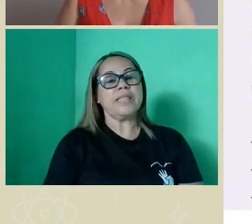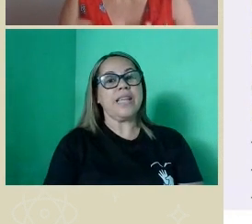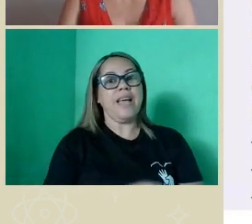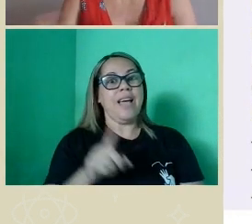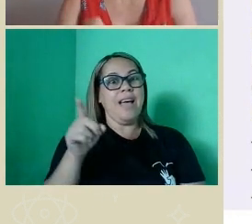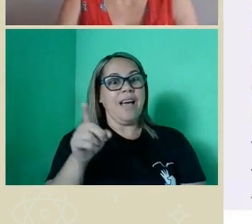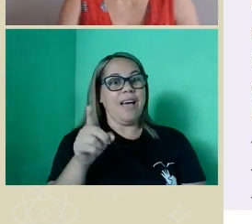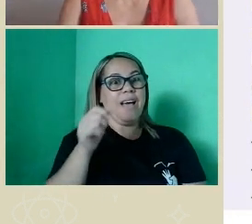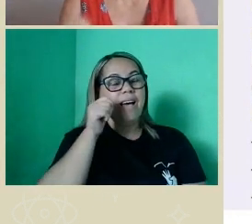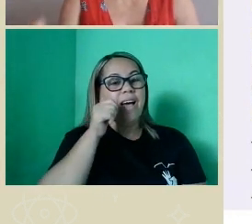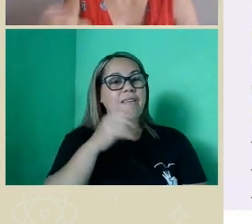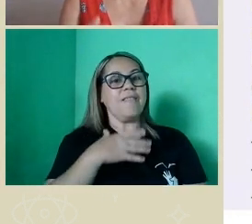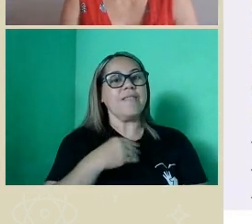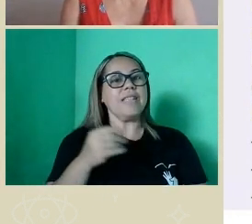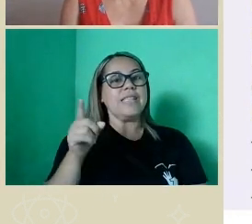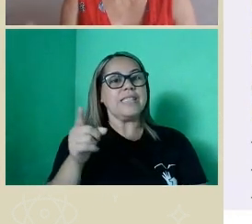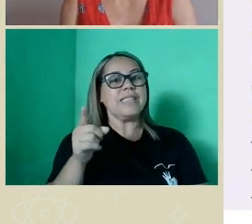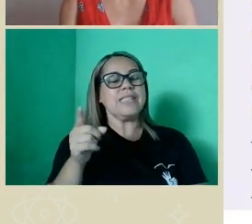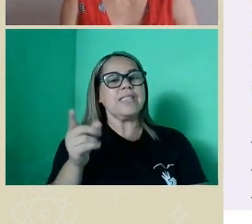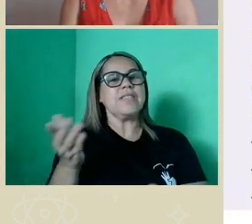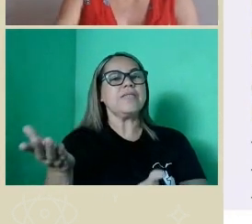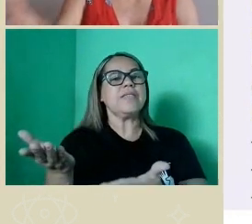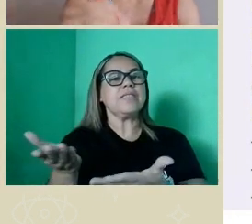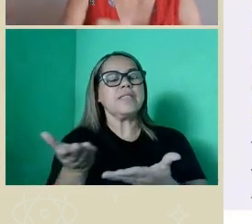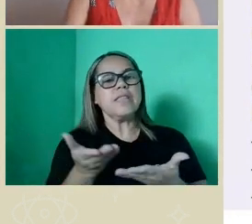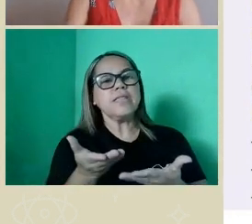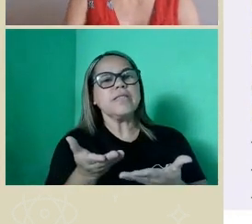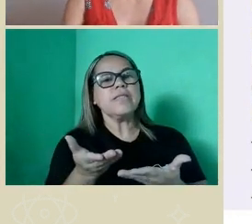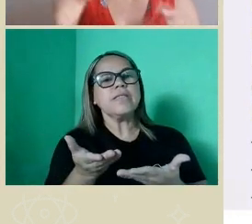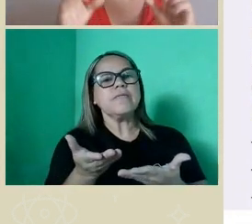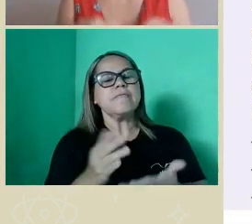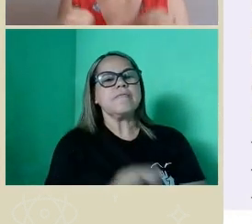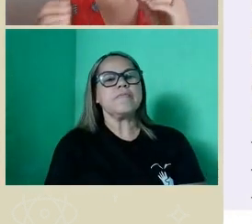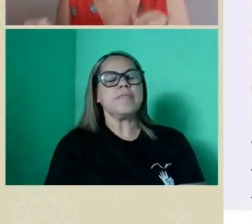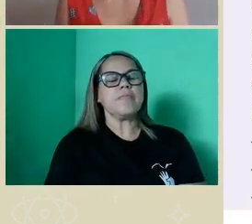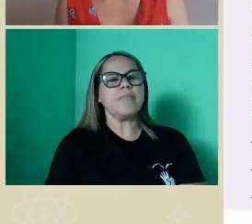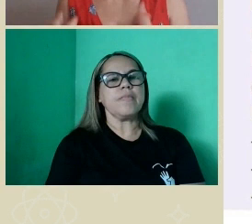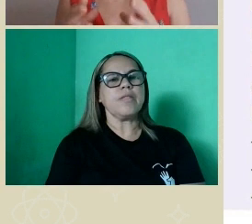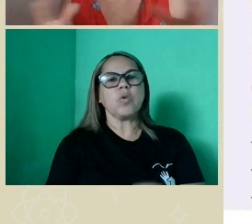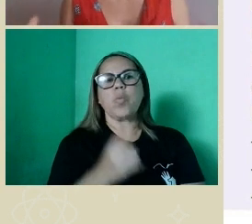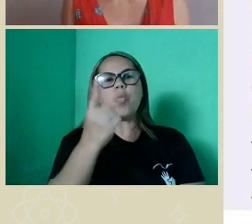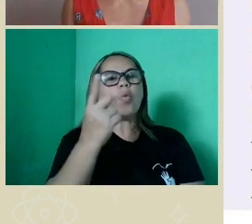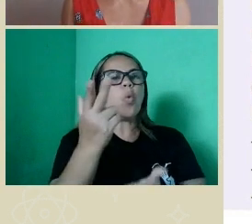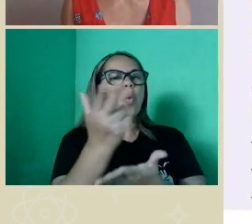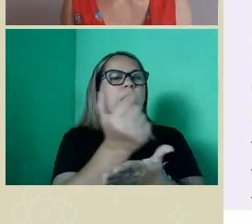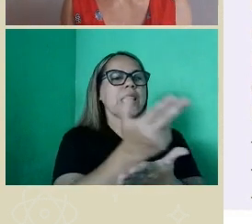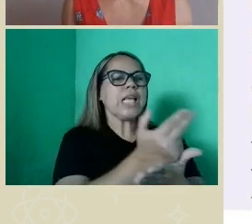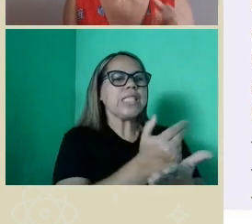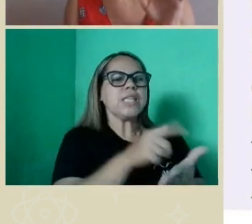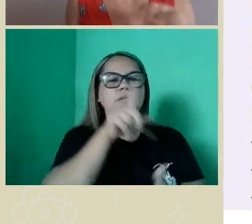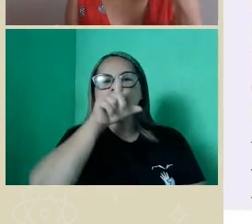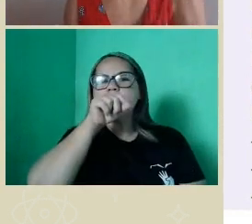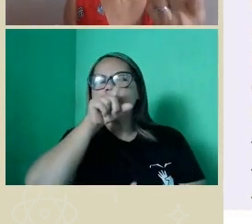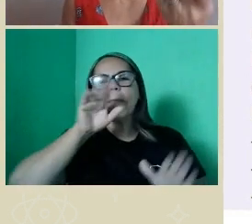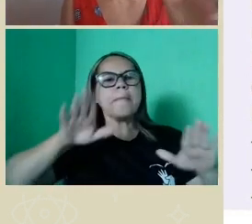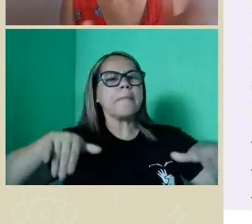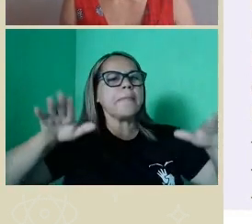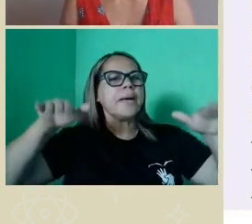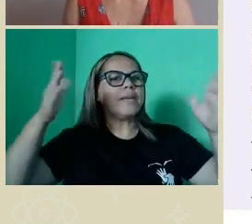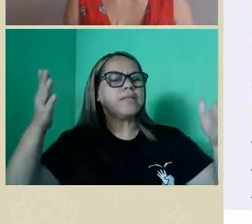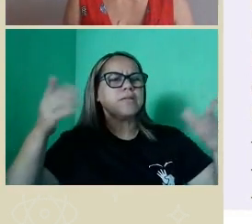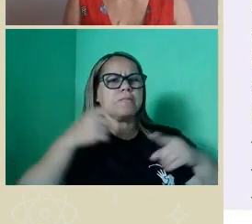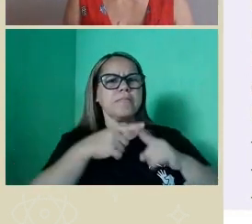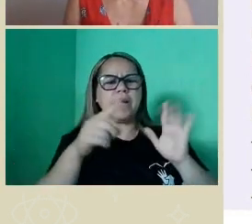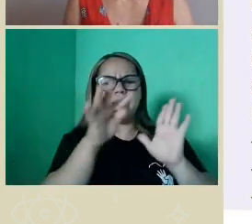lhe traz lhe traz quer dizer traz pra ele um desenho de pássaros olha e lá tá dizendo